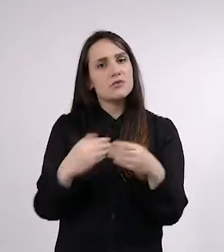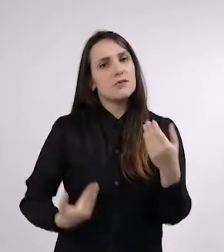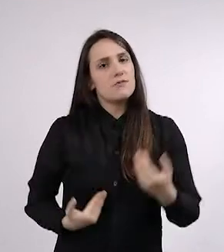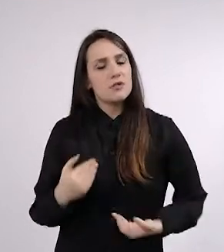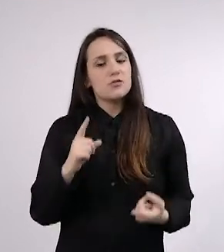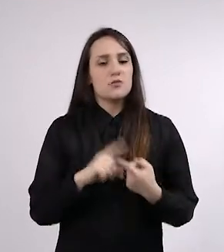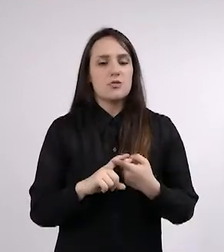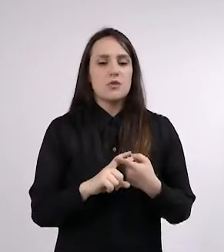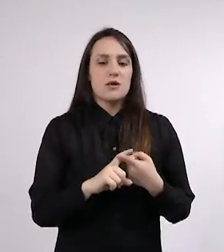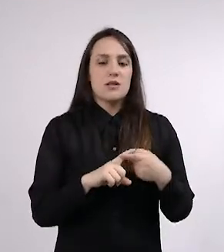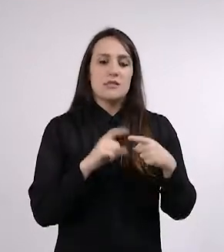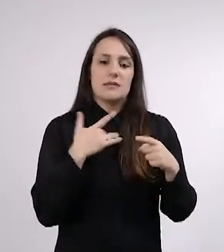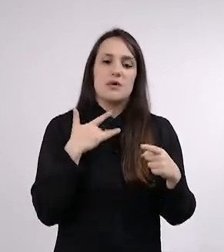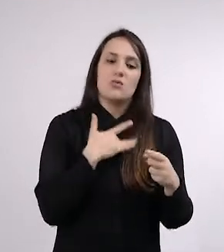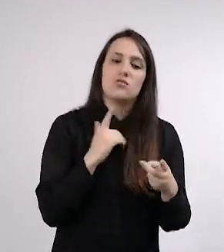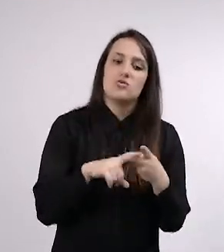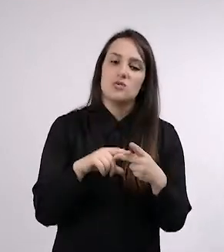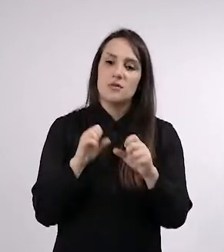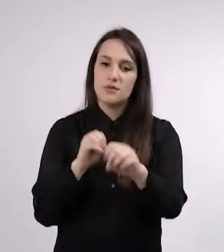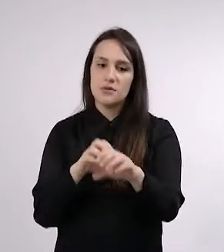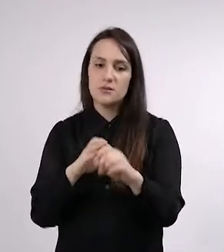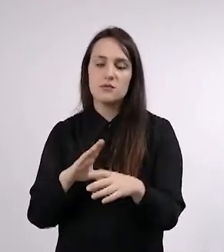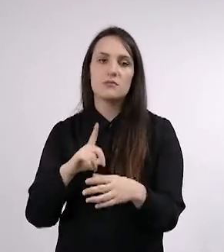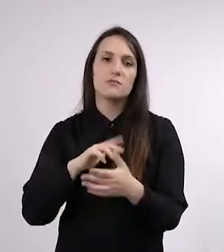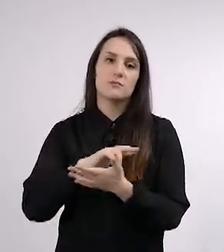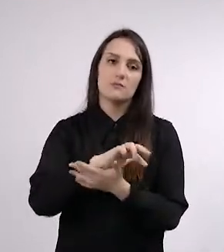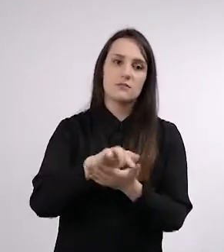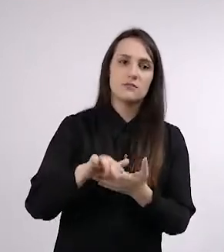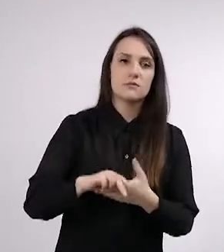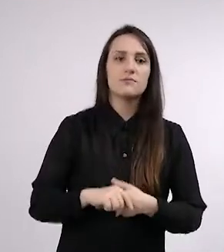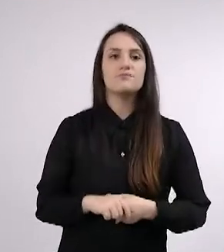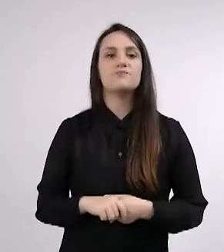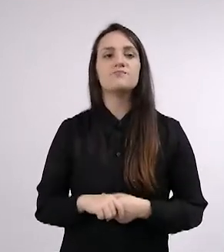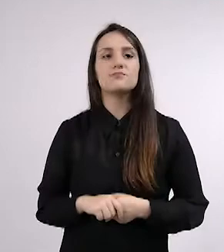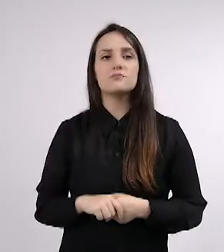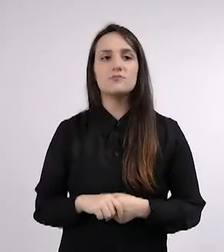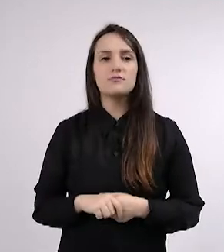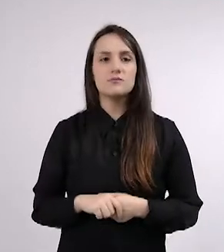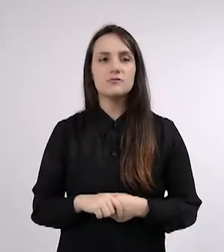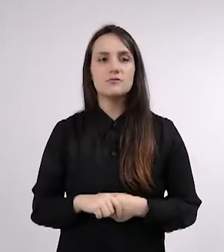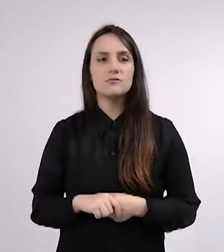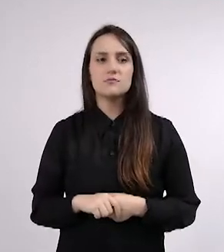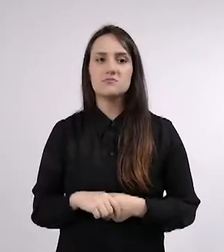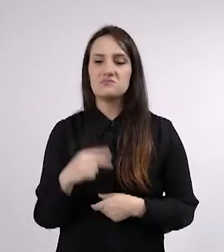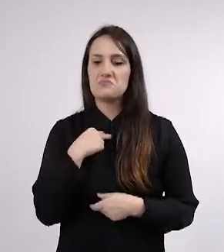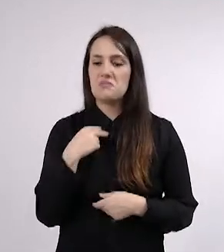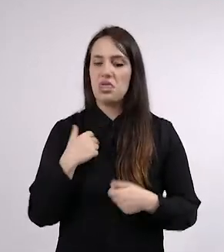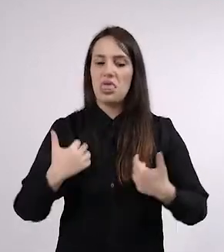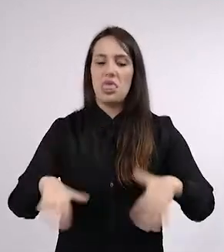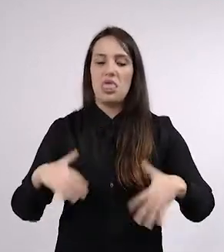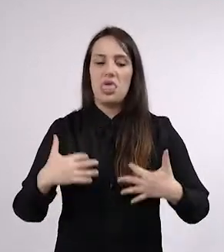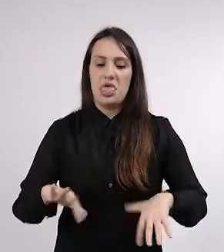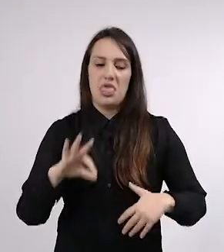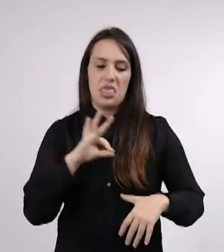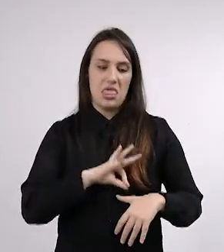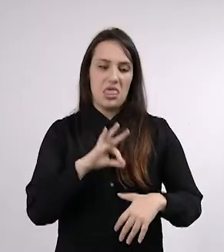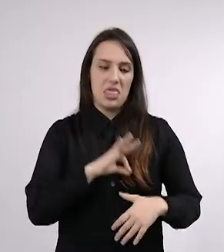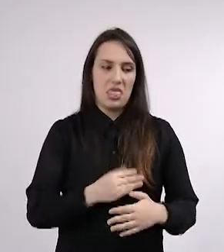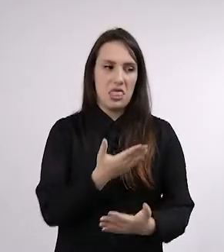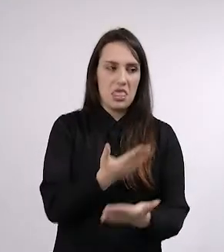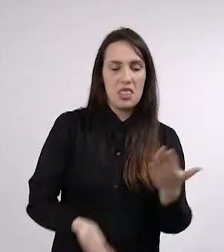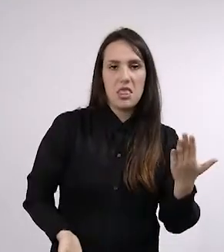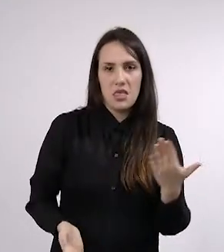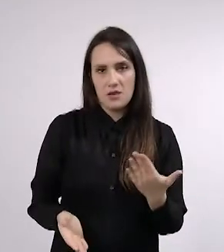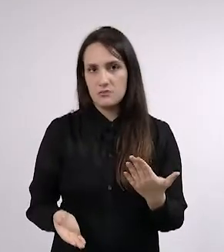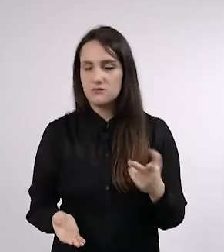educação, segurança, promoção de uma série de áreas para o desenvolvimento, sem estar inchado, sem estar